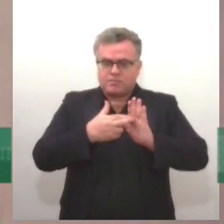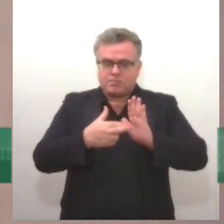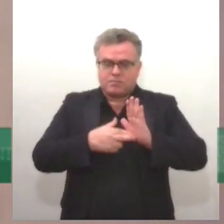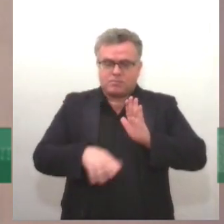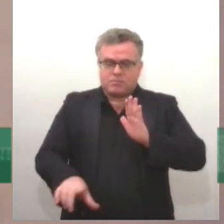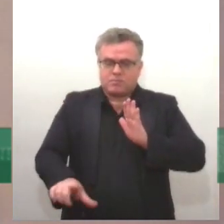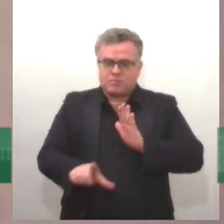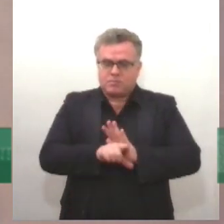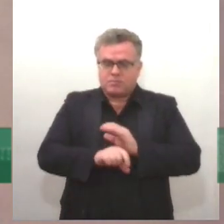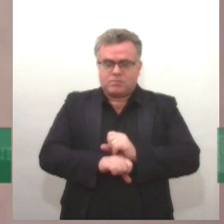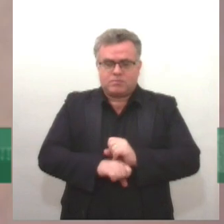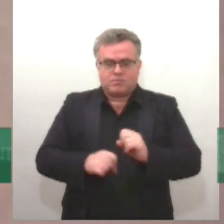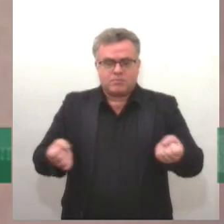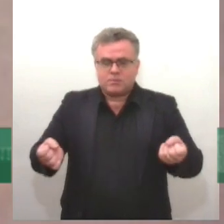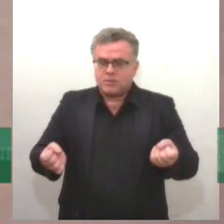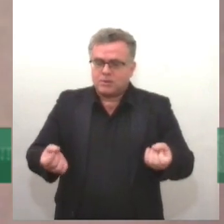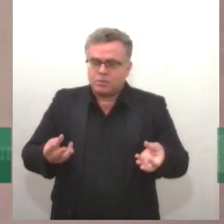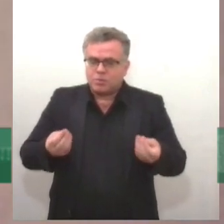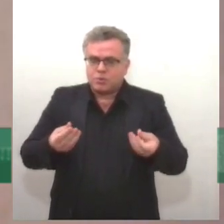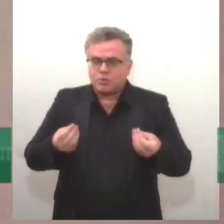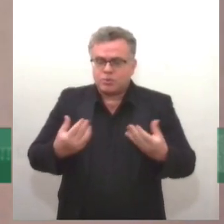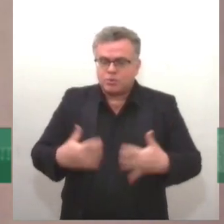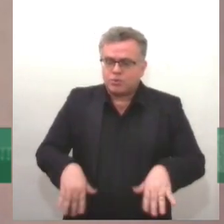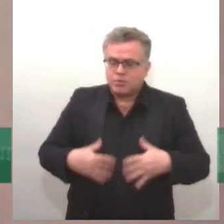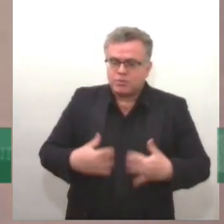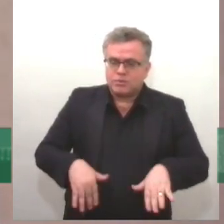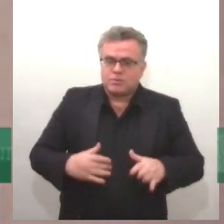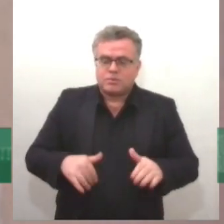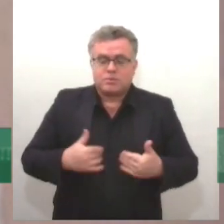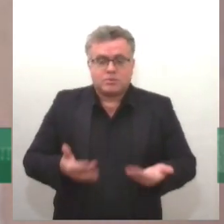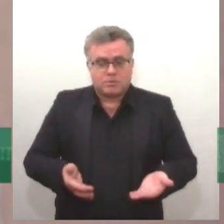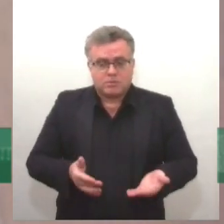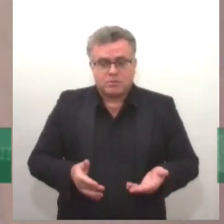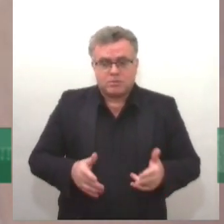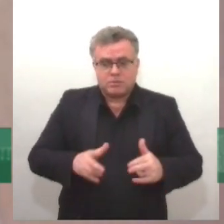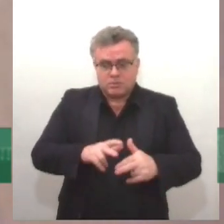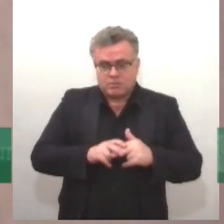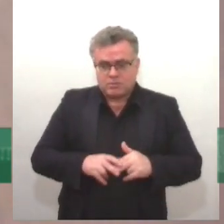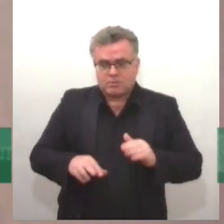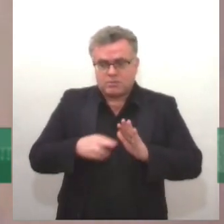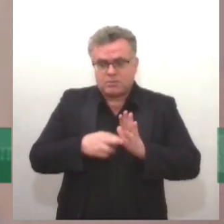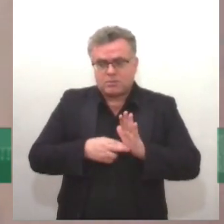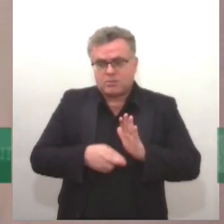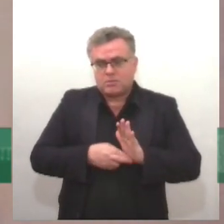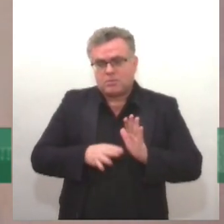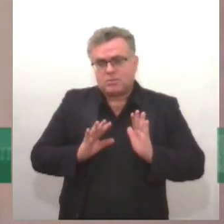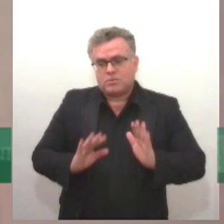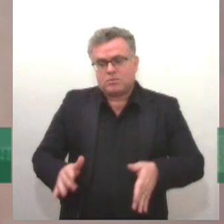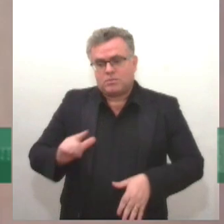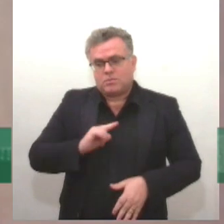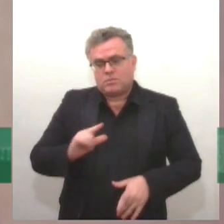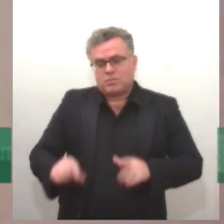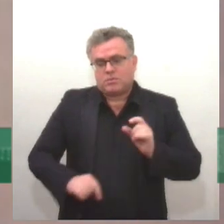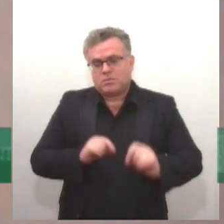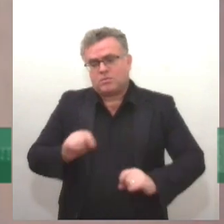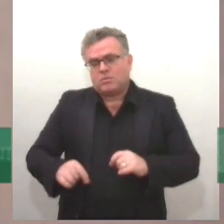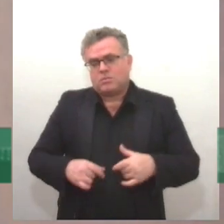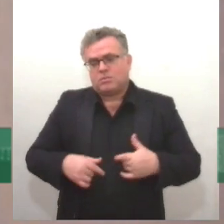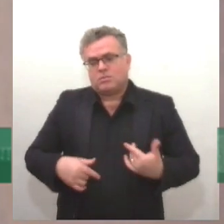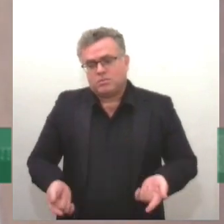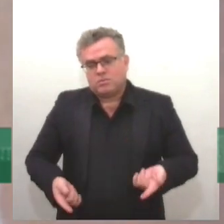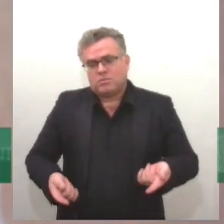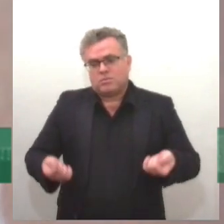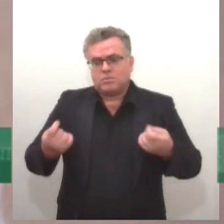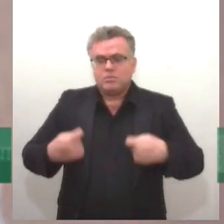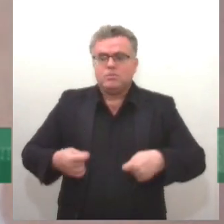né? Não é o caso de fazer mais regras do que a gente já tem. O que é necessário é realmente